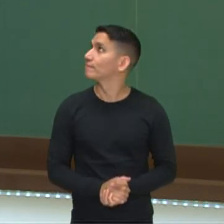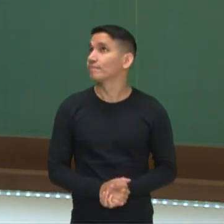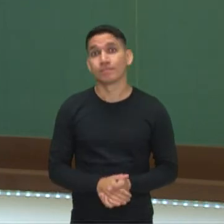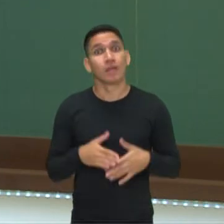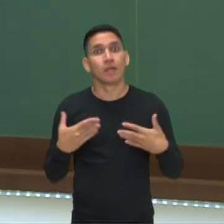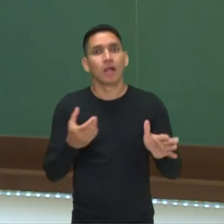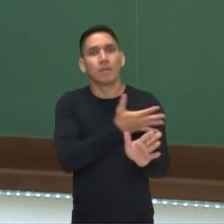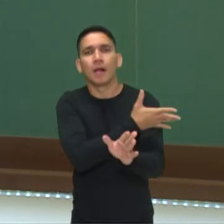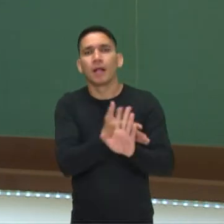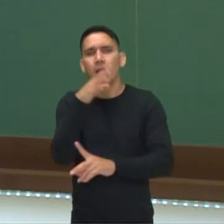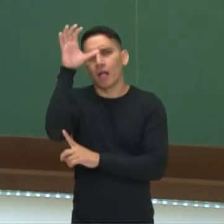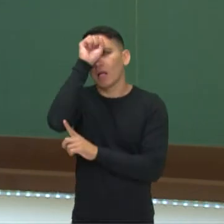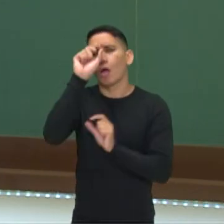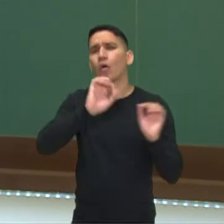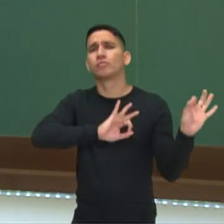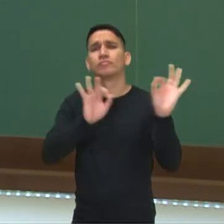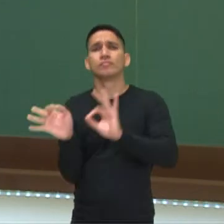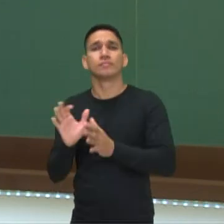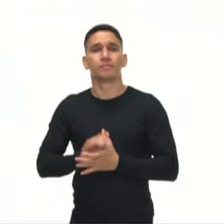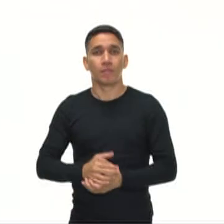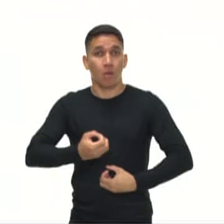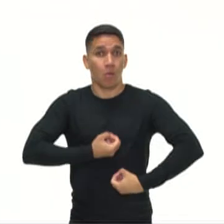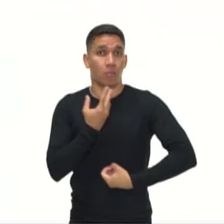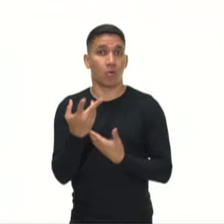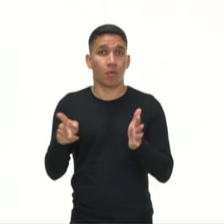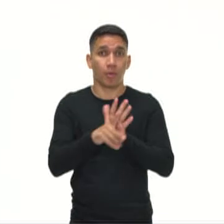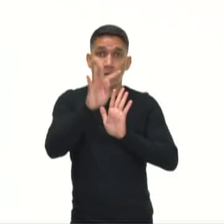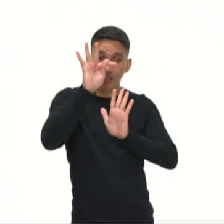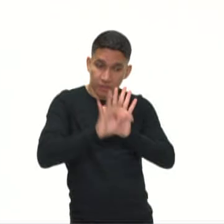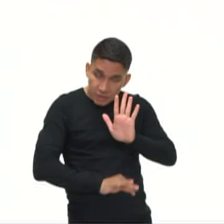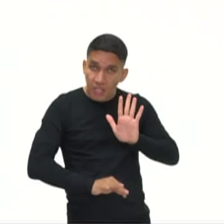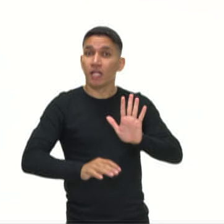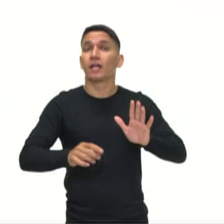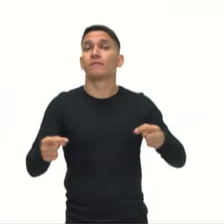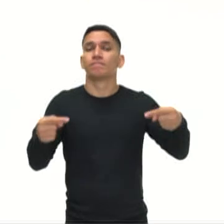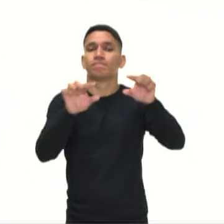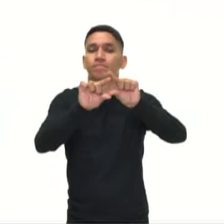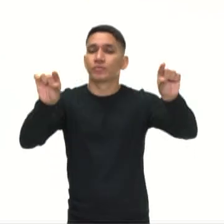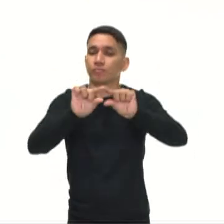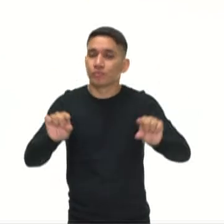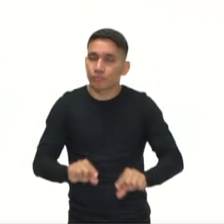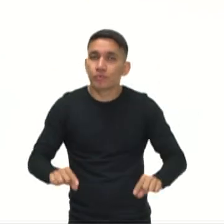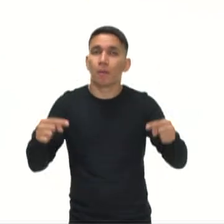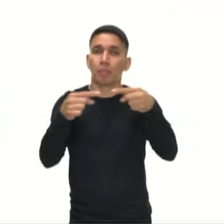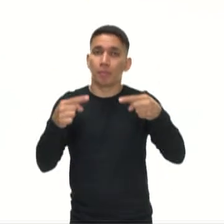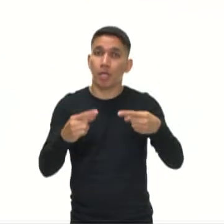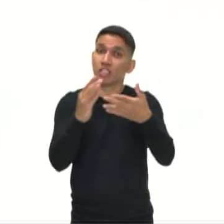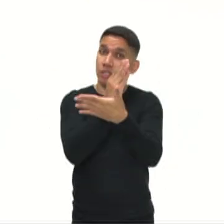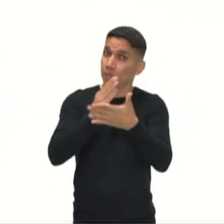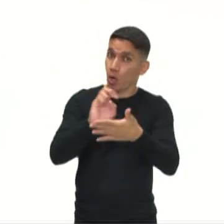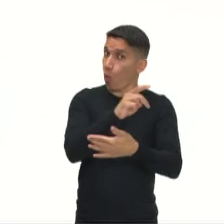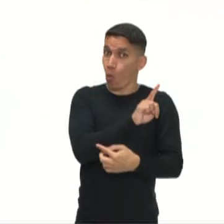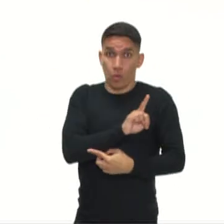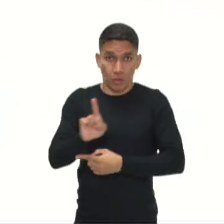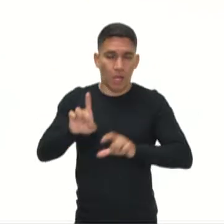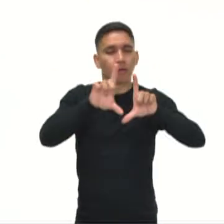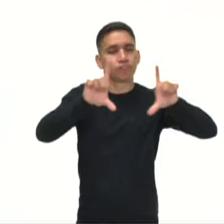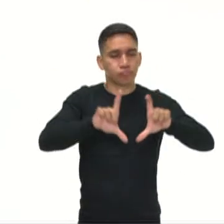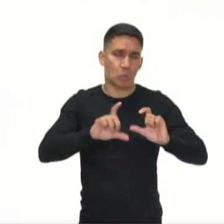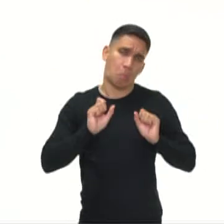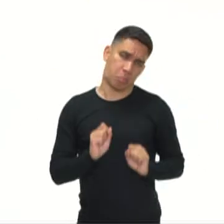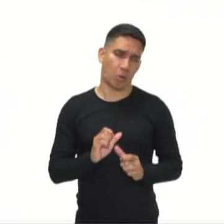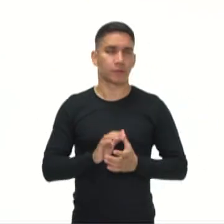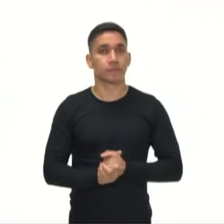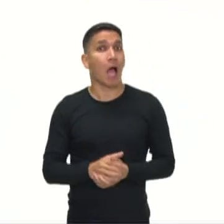O que aprendemos nesse vídeo? Que o poema é um texto escrito em versos, dividido ou não por estrofes. Existem poemas que ele